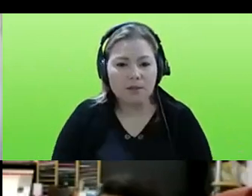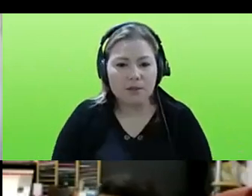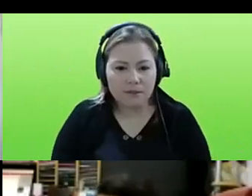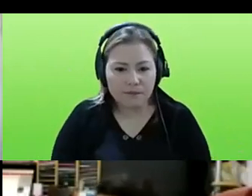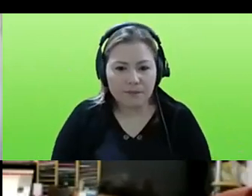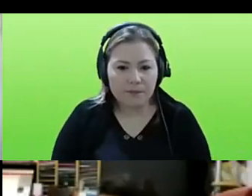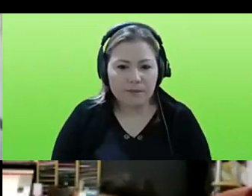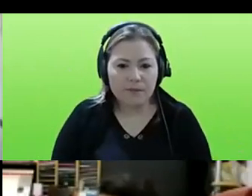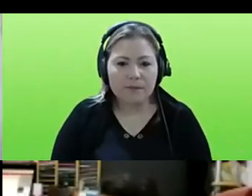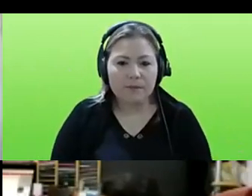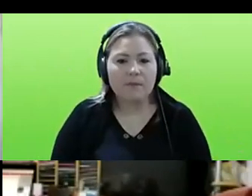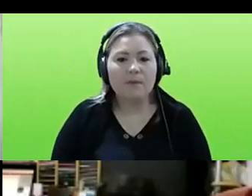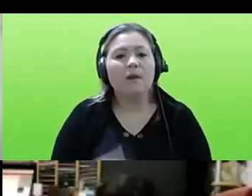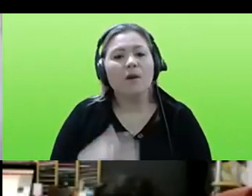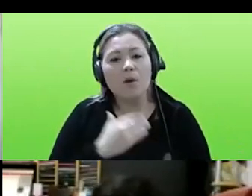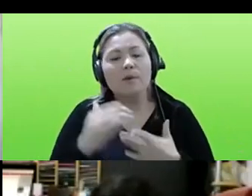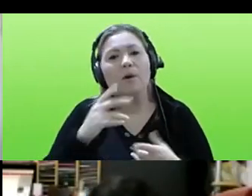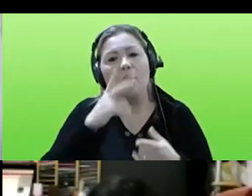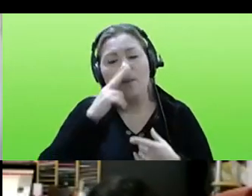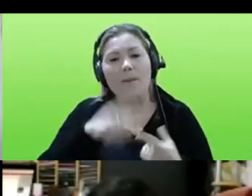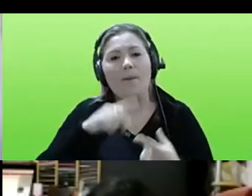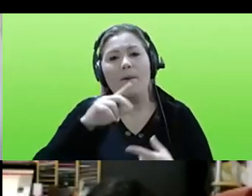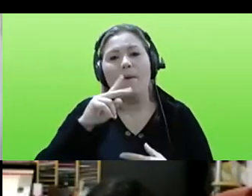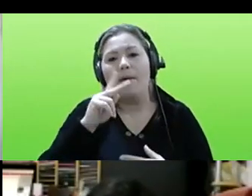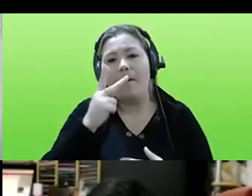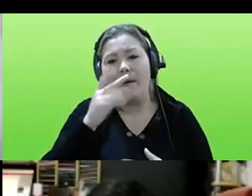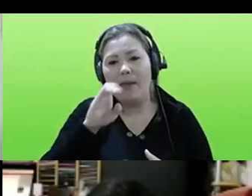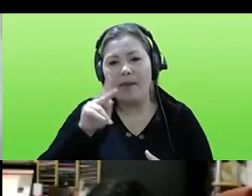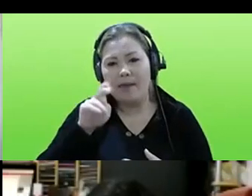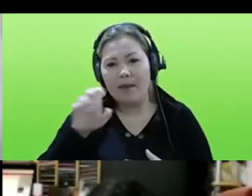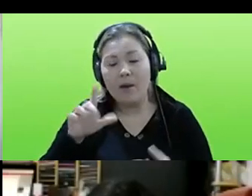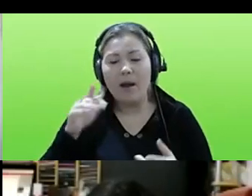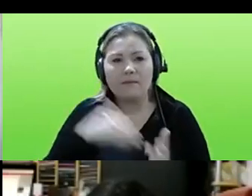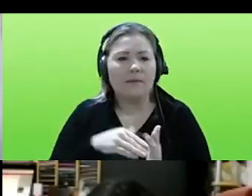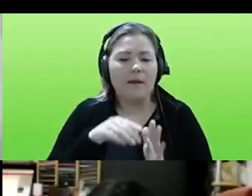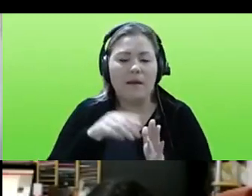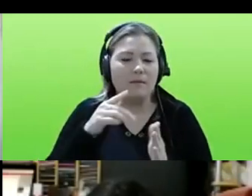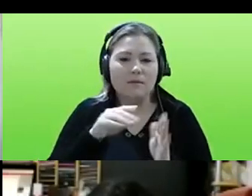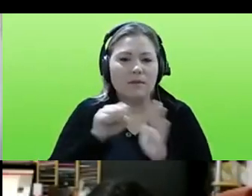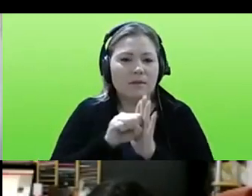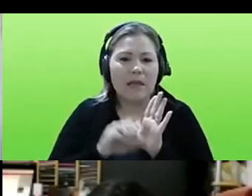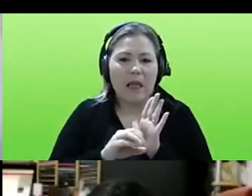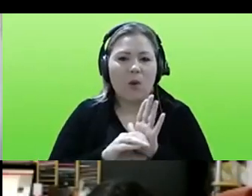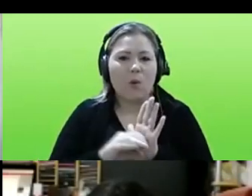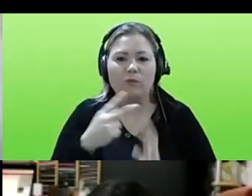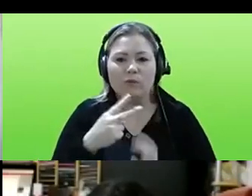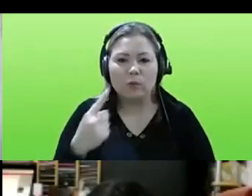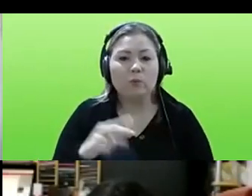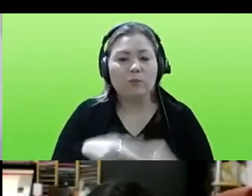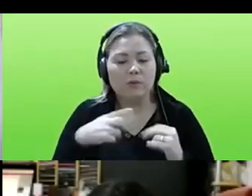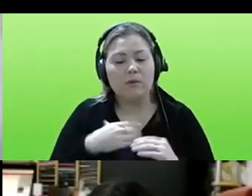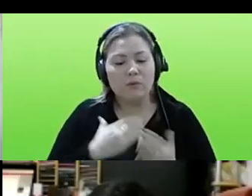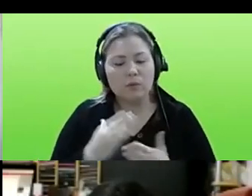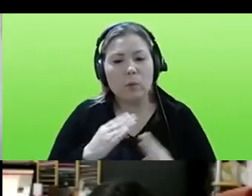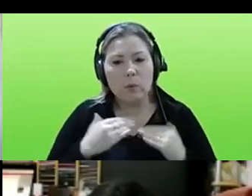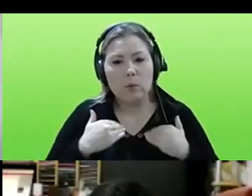começando com Hegel, e que vão até o século XXI. Não é? Então, por isso, nós mantemos essa atitude crítica. Eu vou falar um